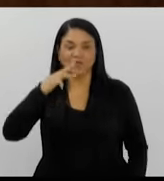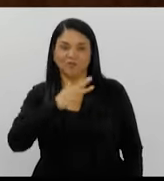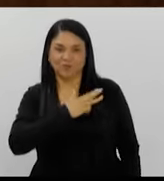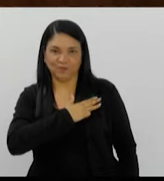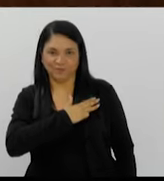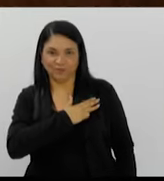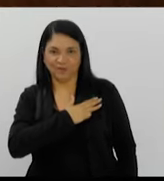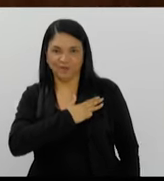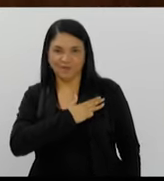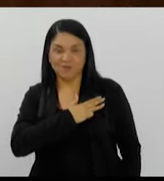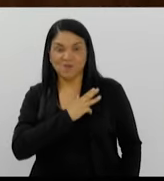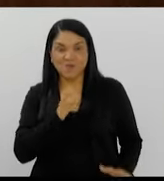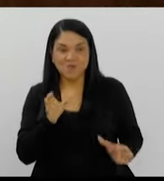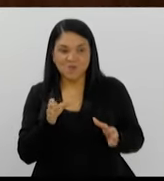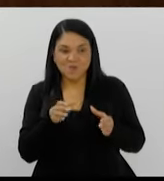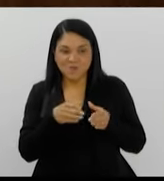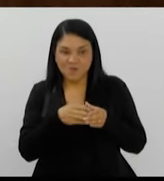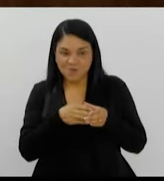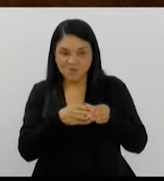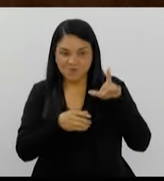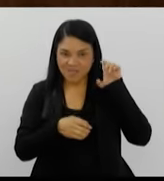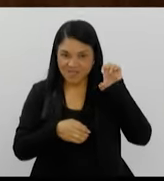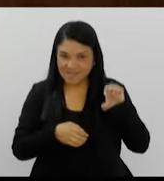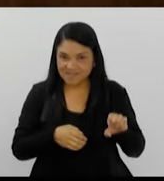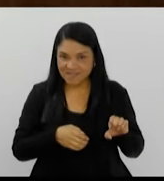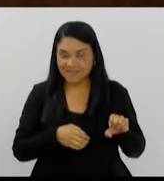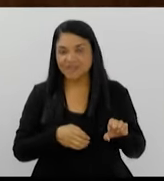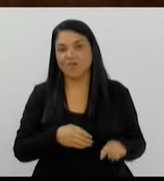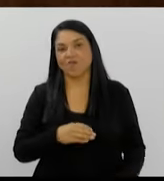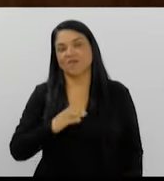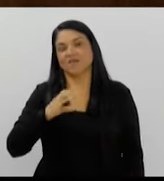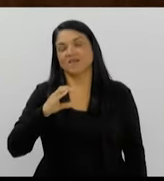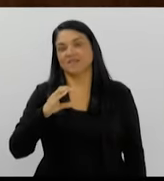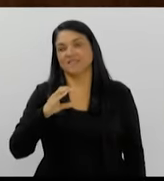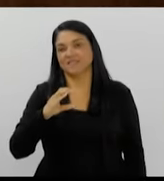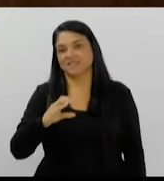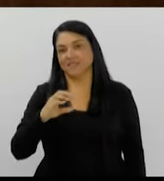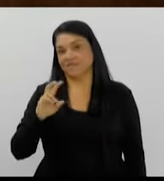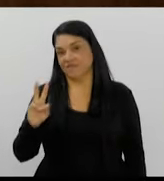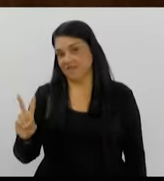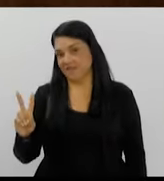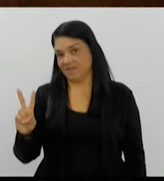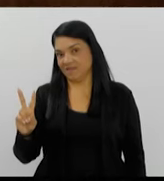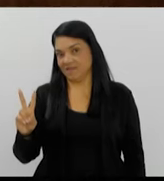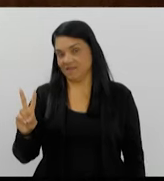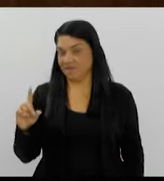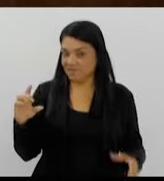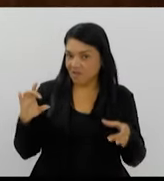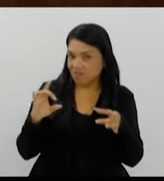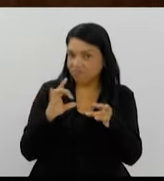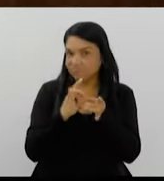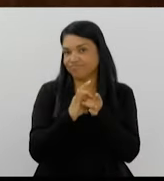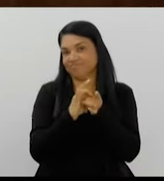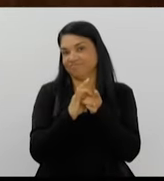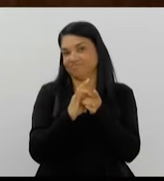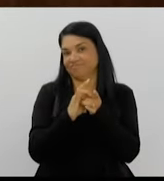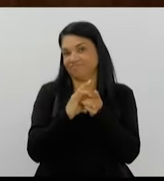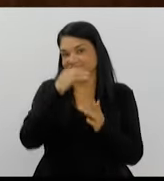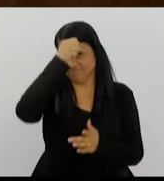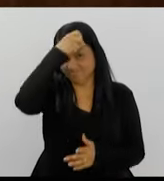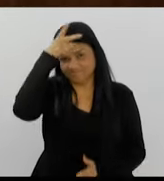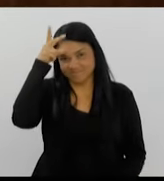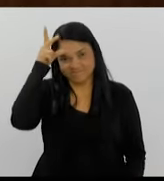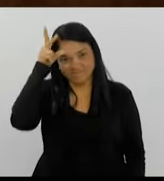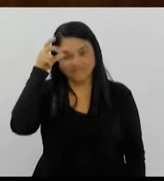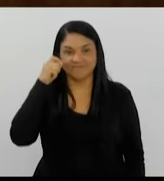na área de segurança pública é o comando vermelho e ele está unido a este a esta facção